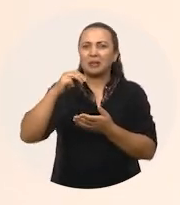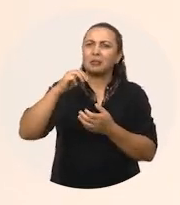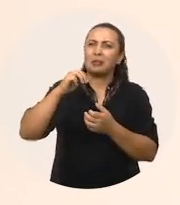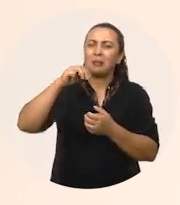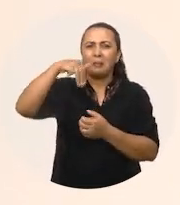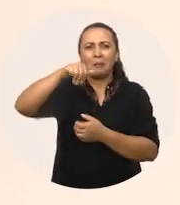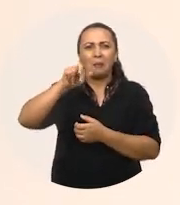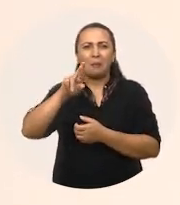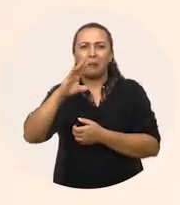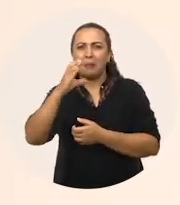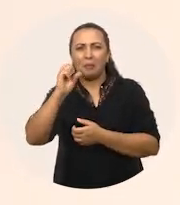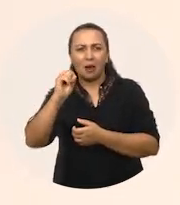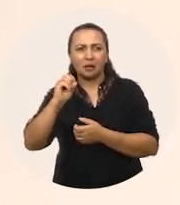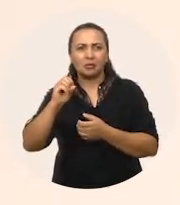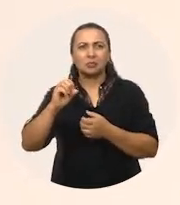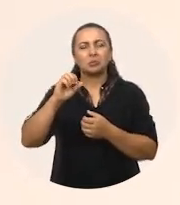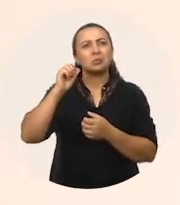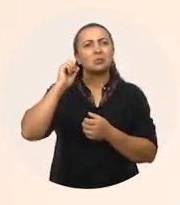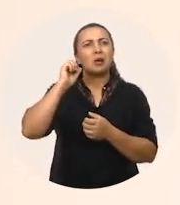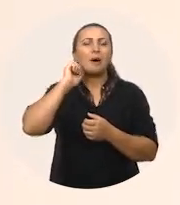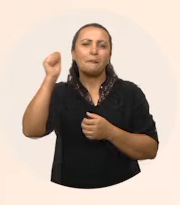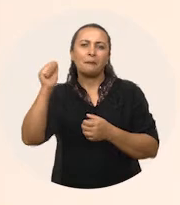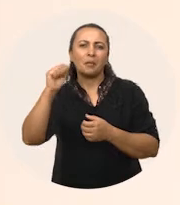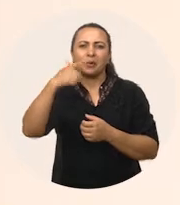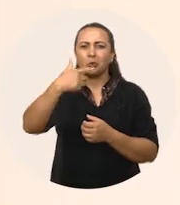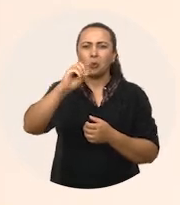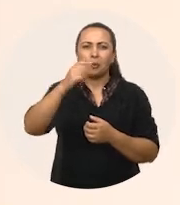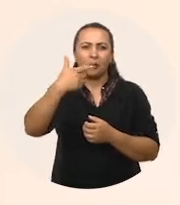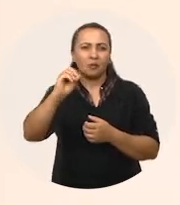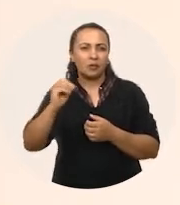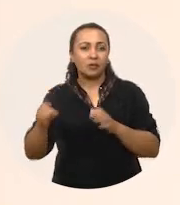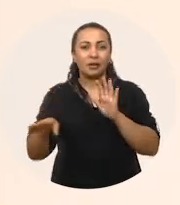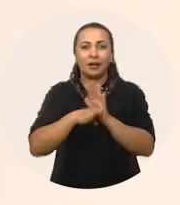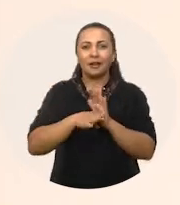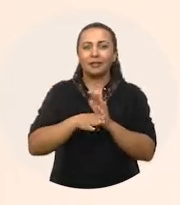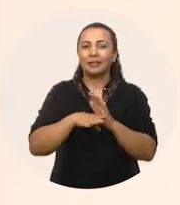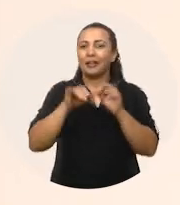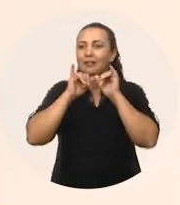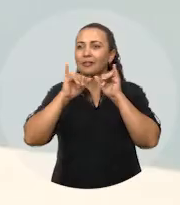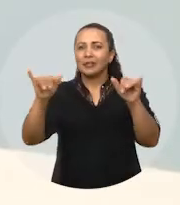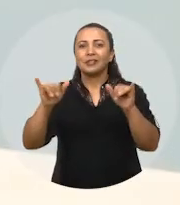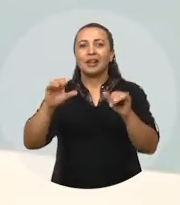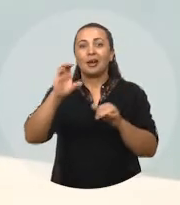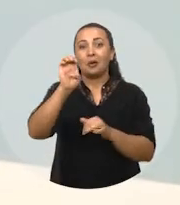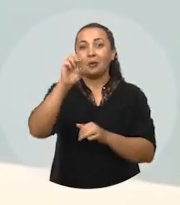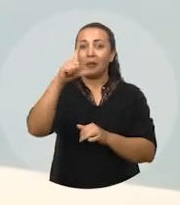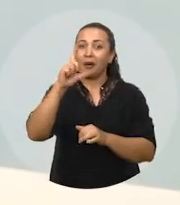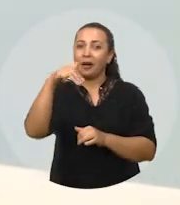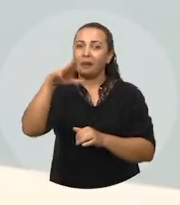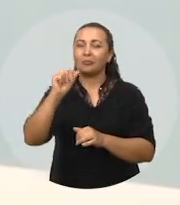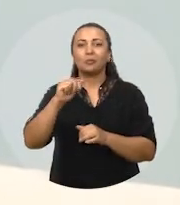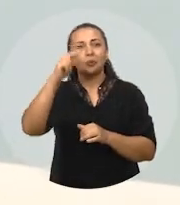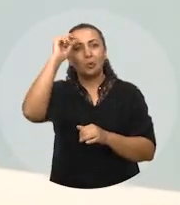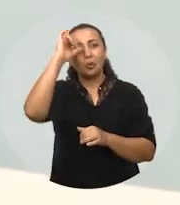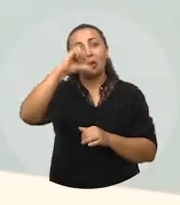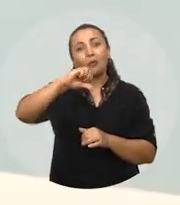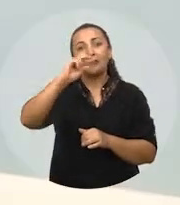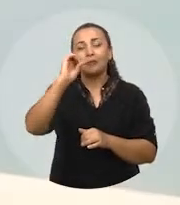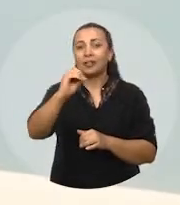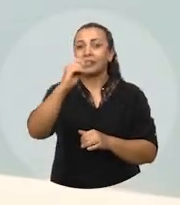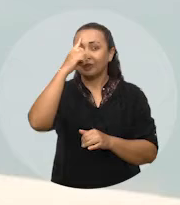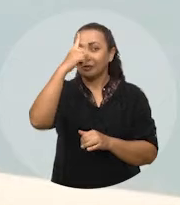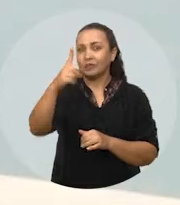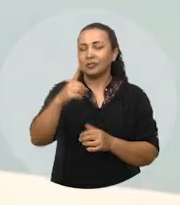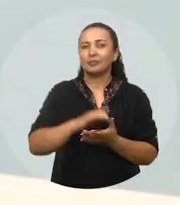abril de 2020. Até o lançamento oficial do elmo foram praticamente 90 dias. O elmo ele deve ser utilizado